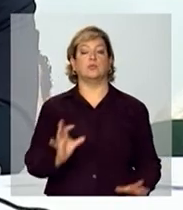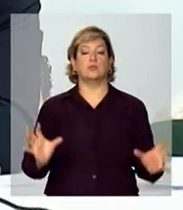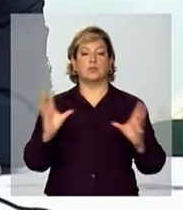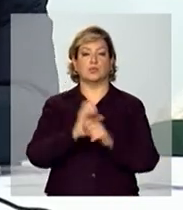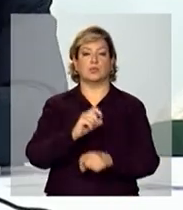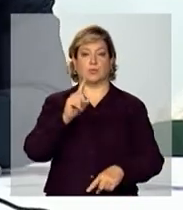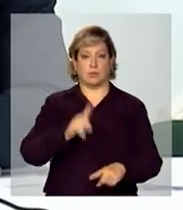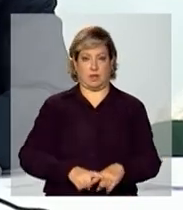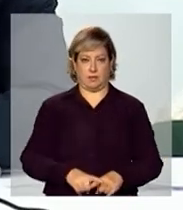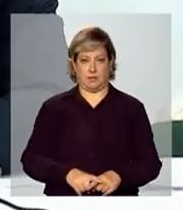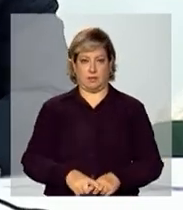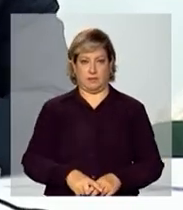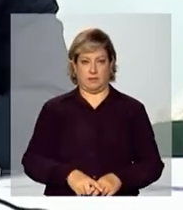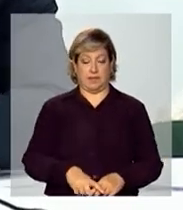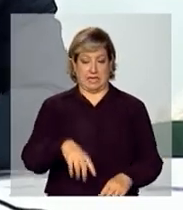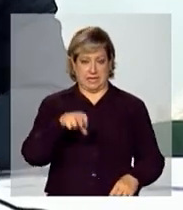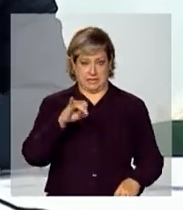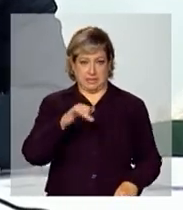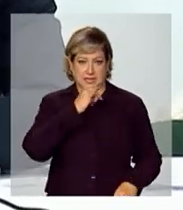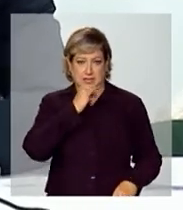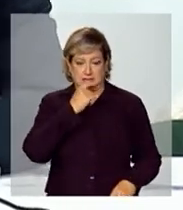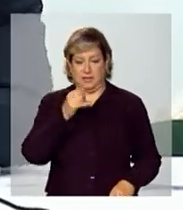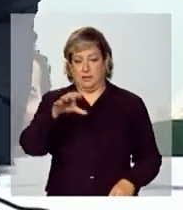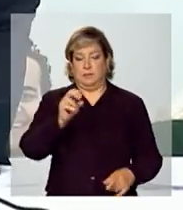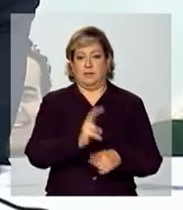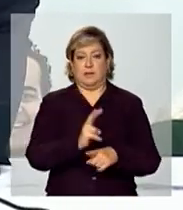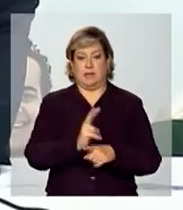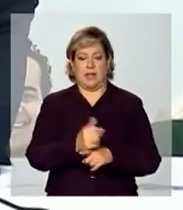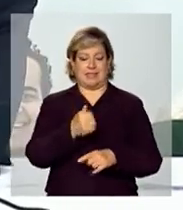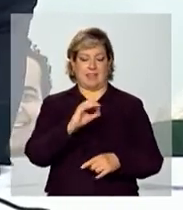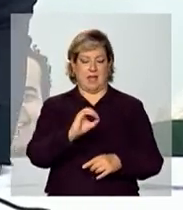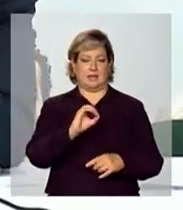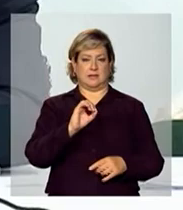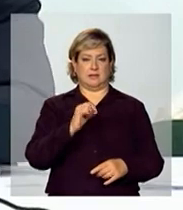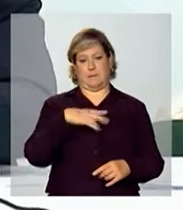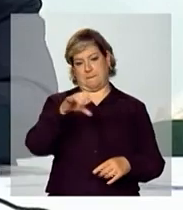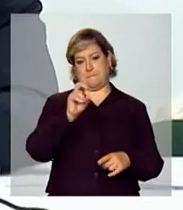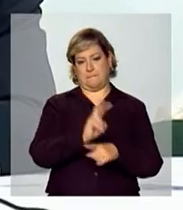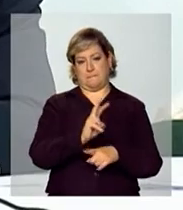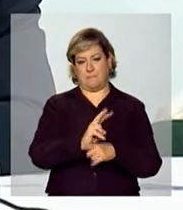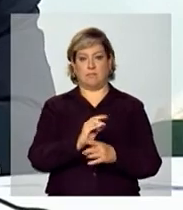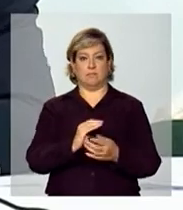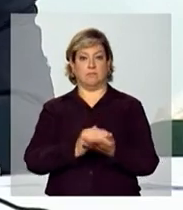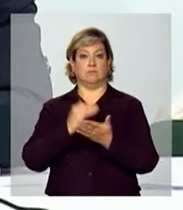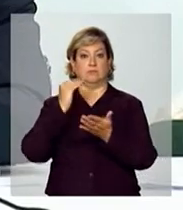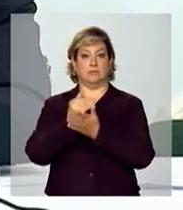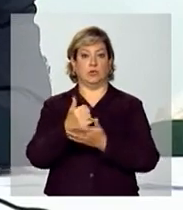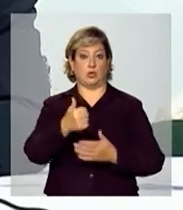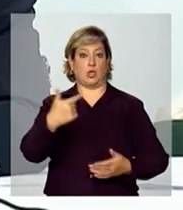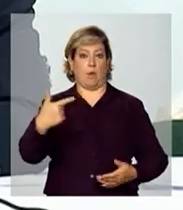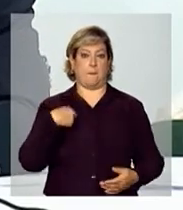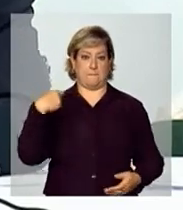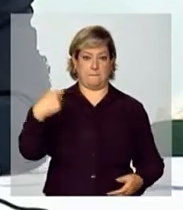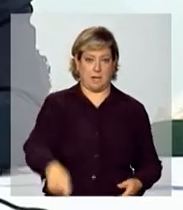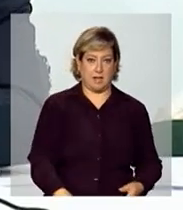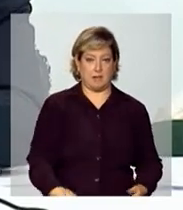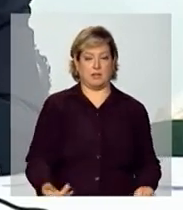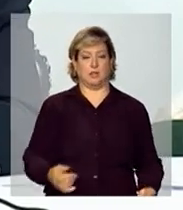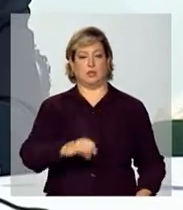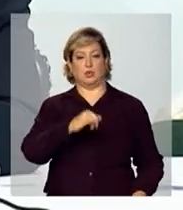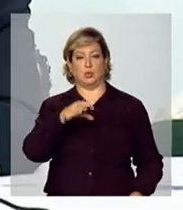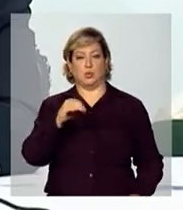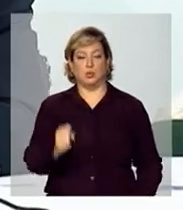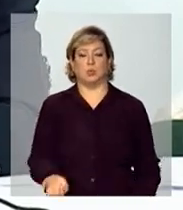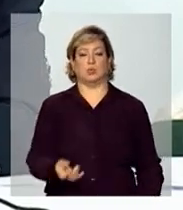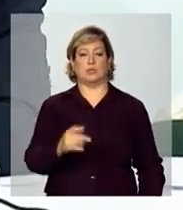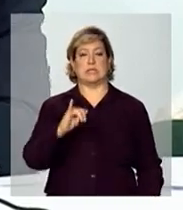se de uma operação de crédito ela se transformou de 10 em 12 por conta de taxa de juros por conta de impostos e por conta de